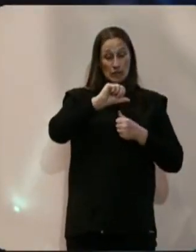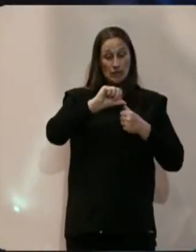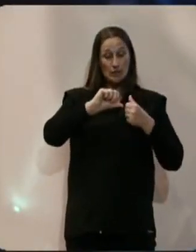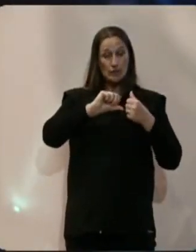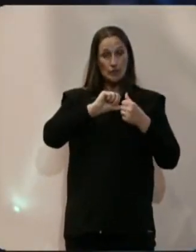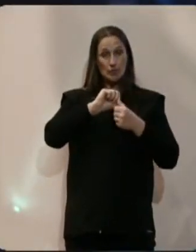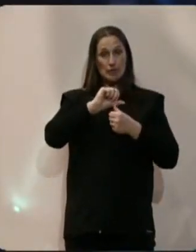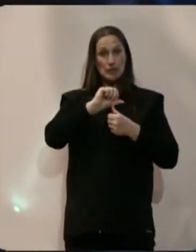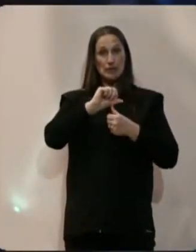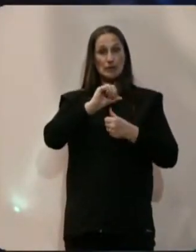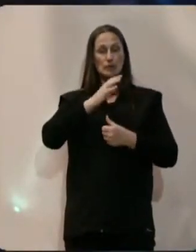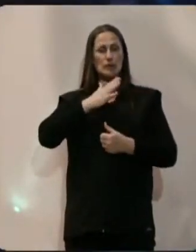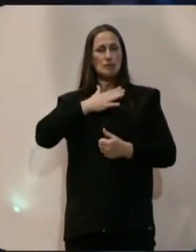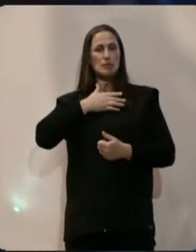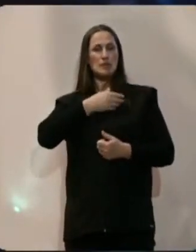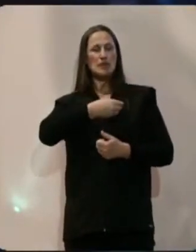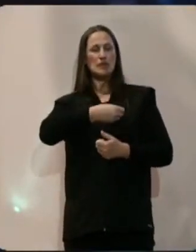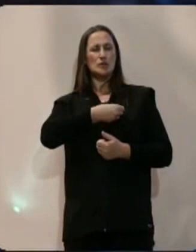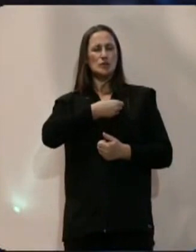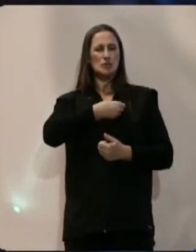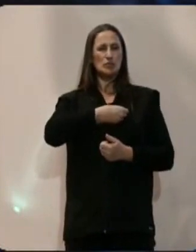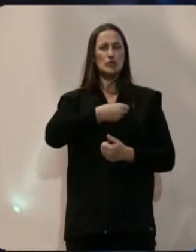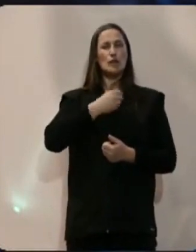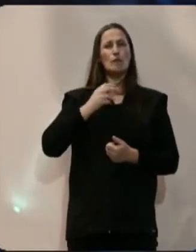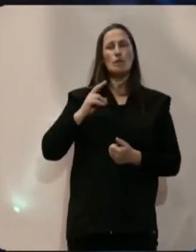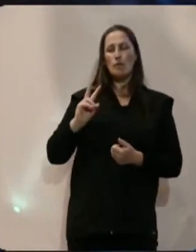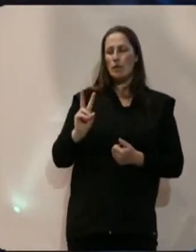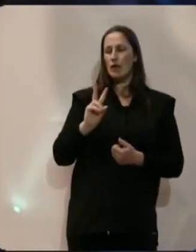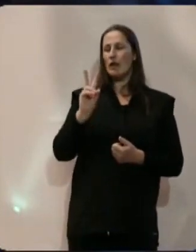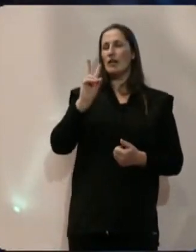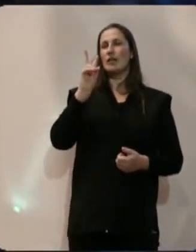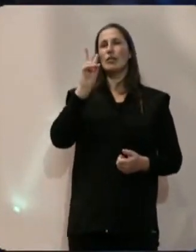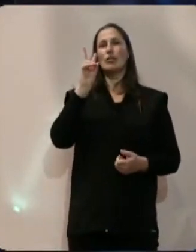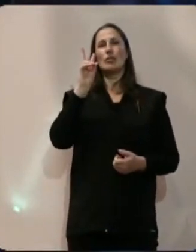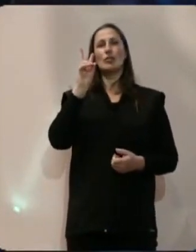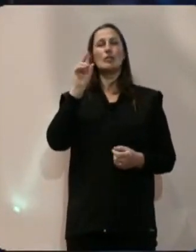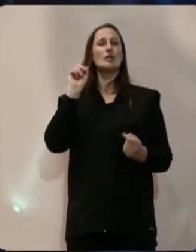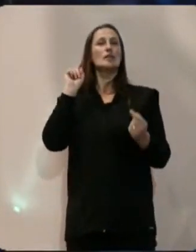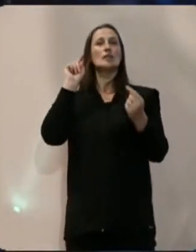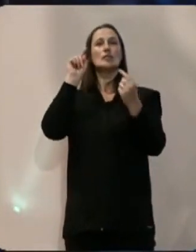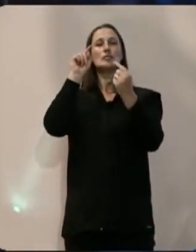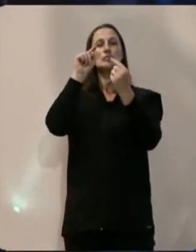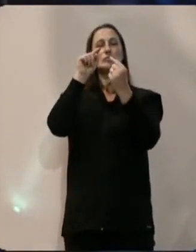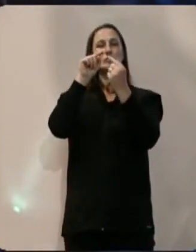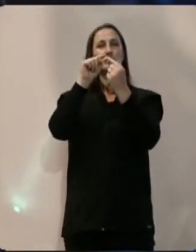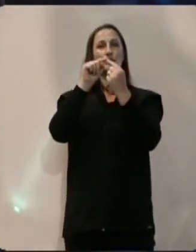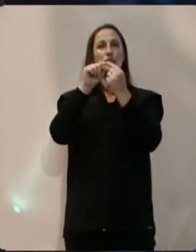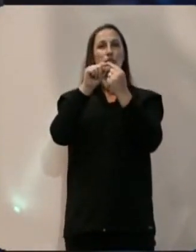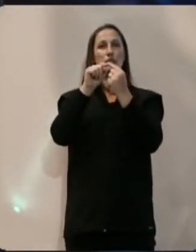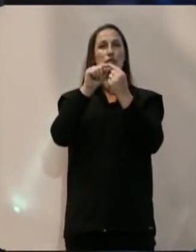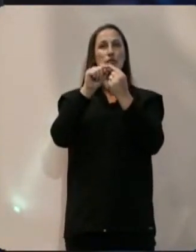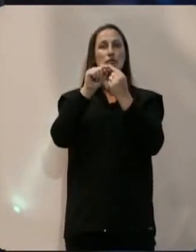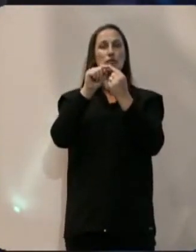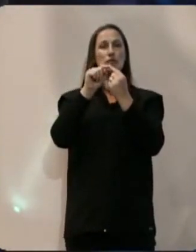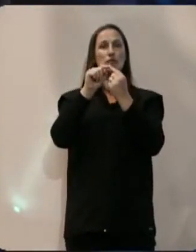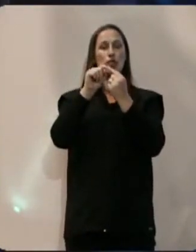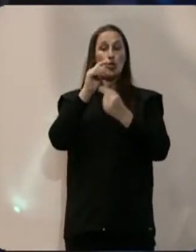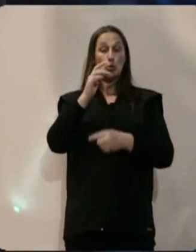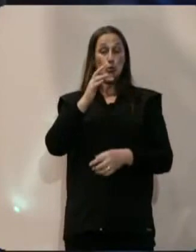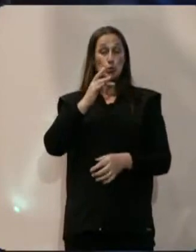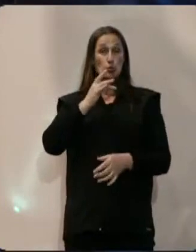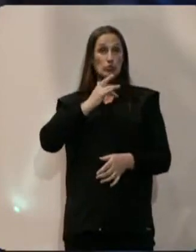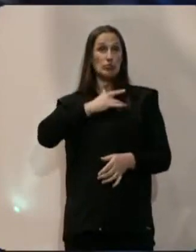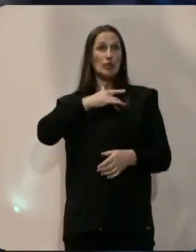transformação na minha visão, nos meus valores, nos meus alvos, me permitindo ser